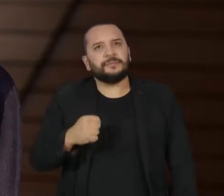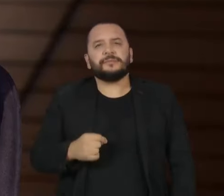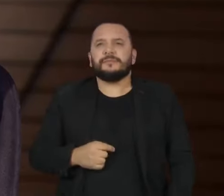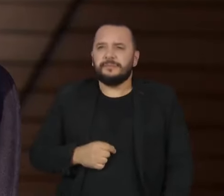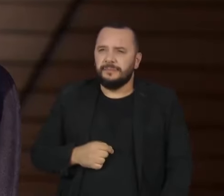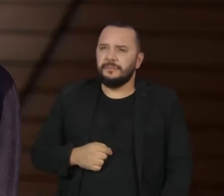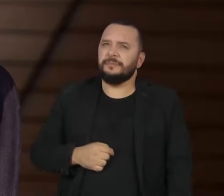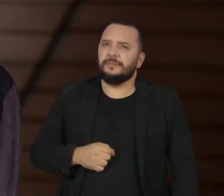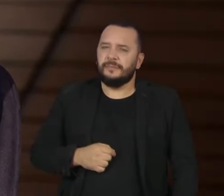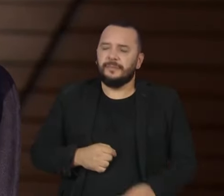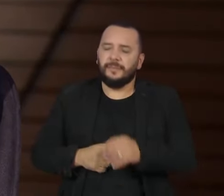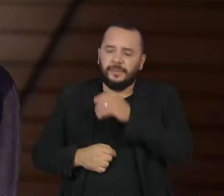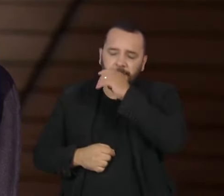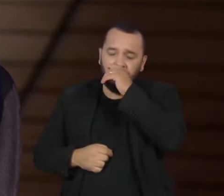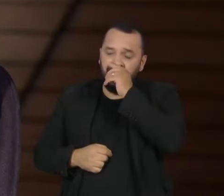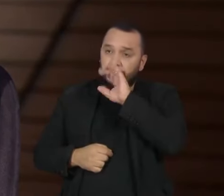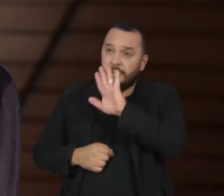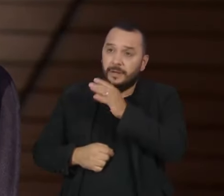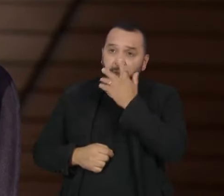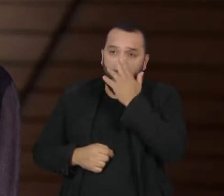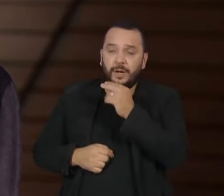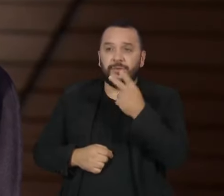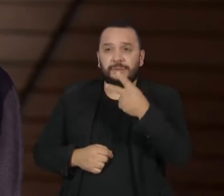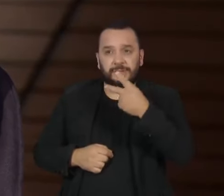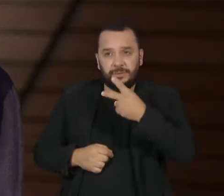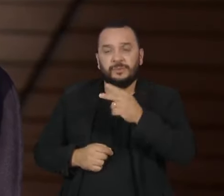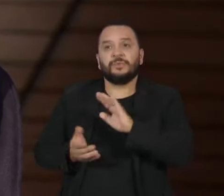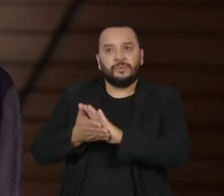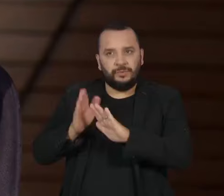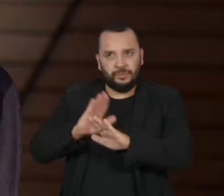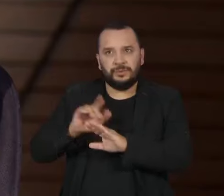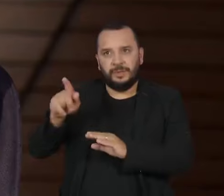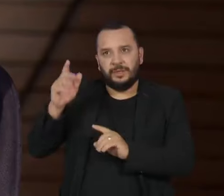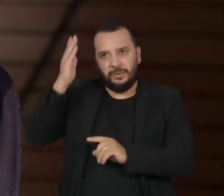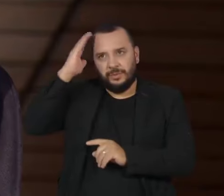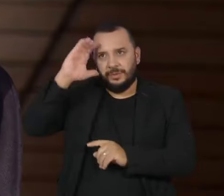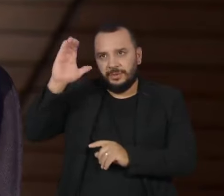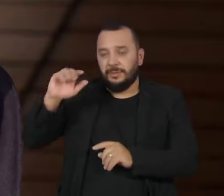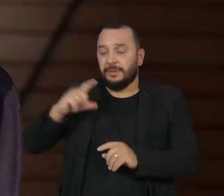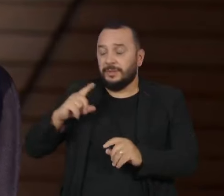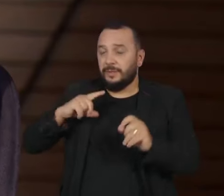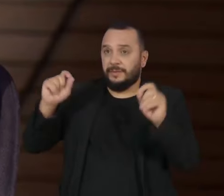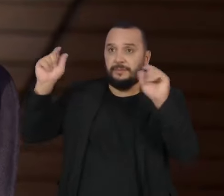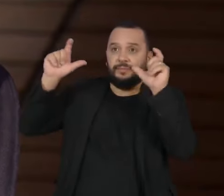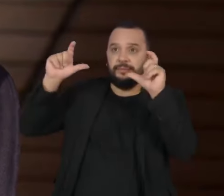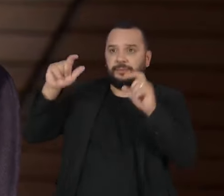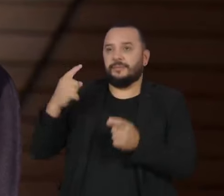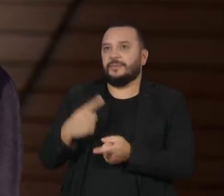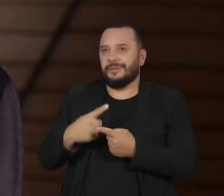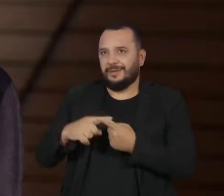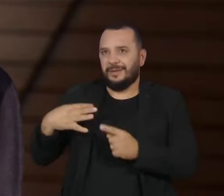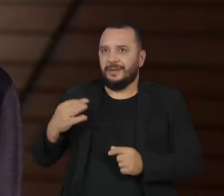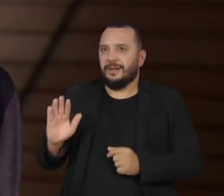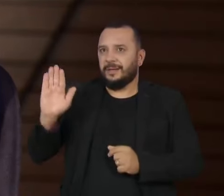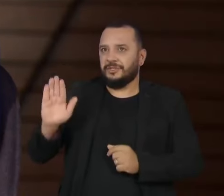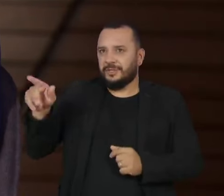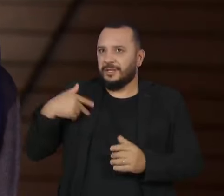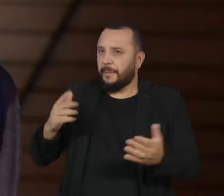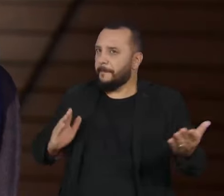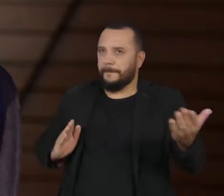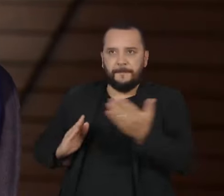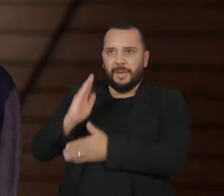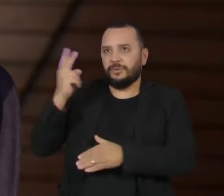que esse segundo turno em Curitiba foi muito surpreendente, era uma candidata que não estava no radar de ninguém e passou ao segundo turno,